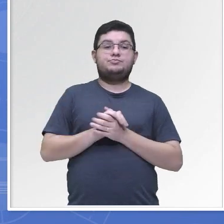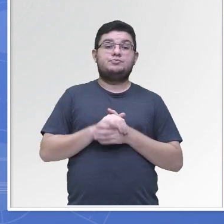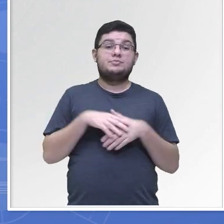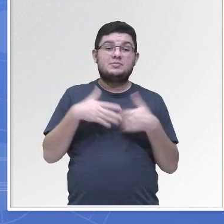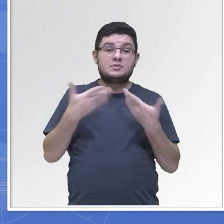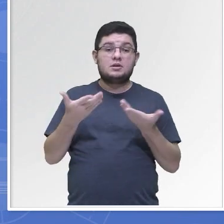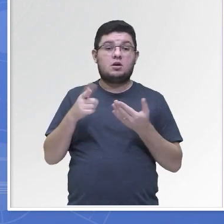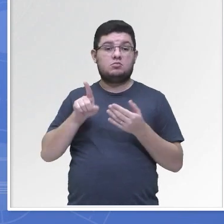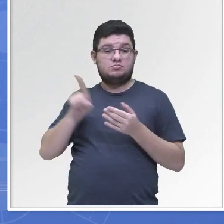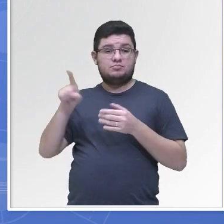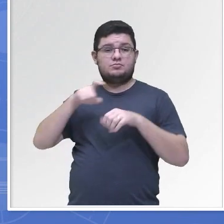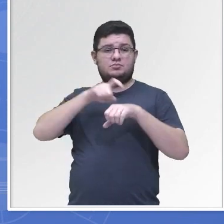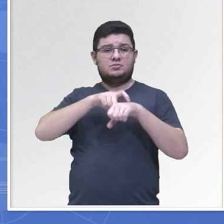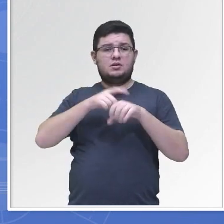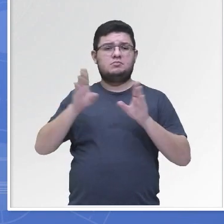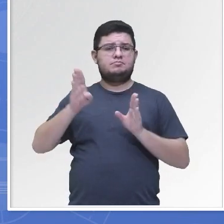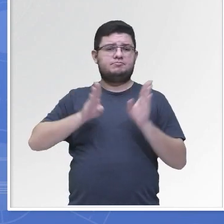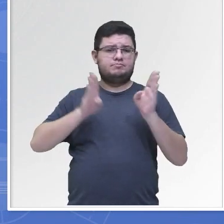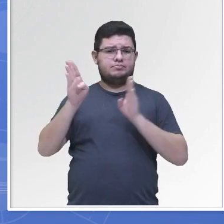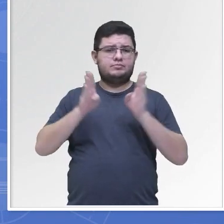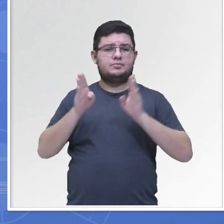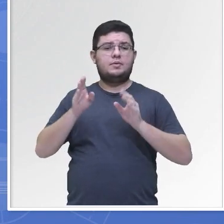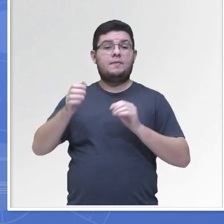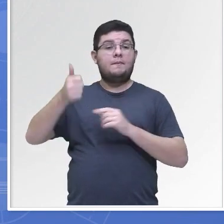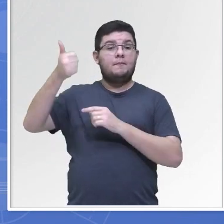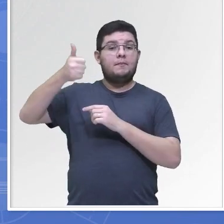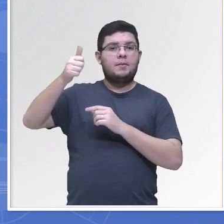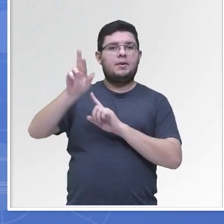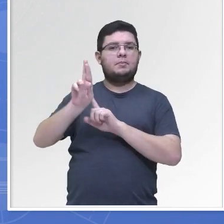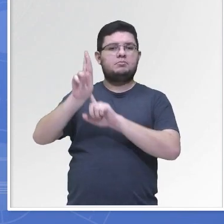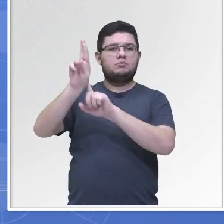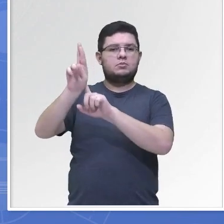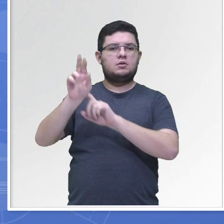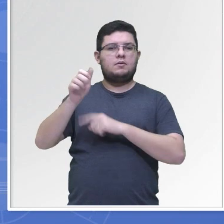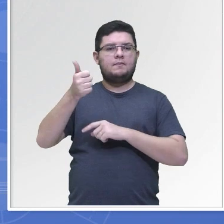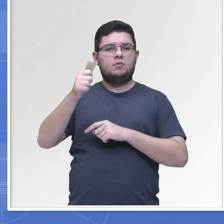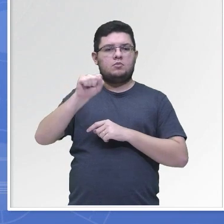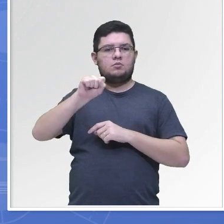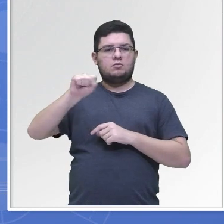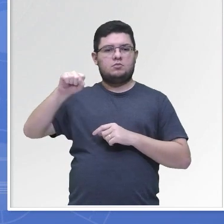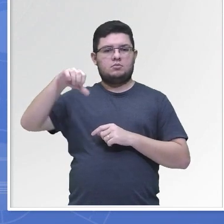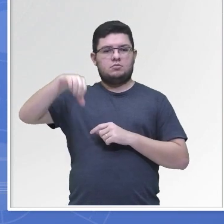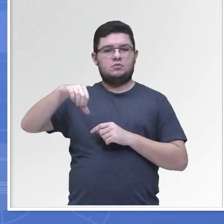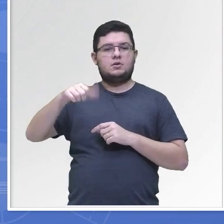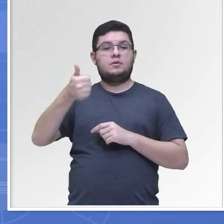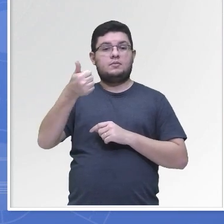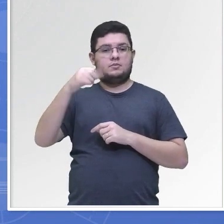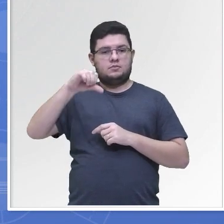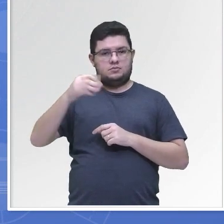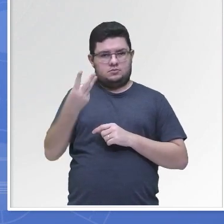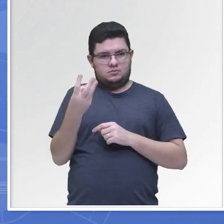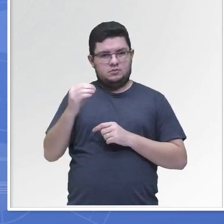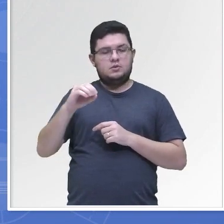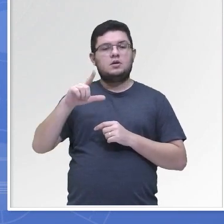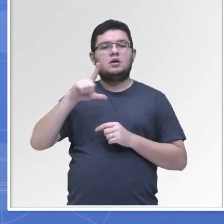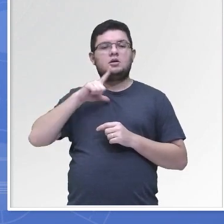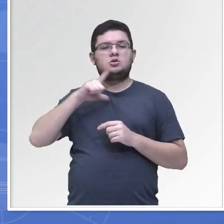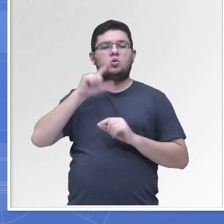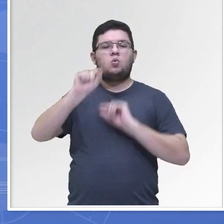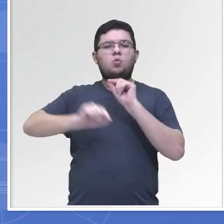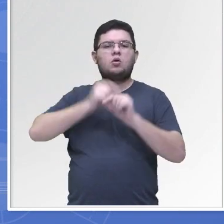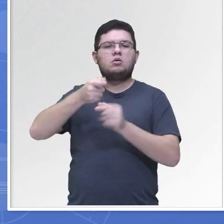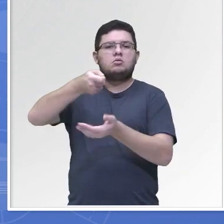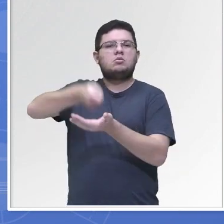República, tinha como uma de suas principais características o controle do voto, o que limitava,